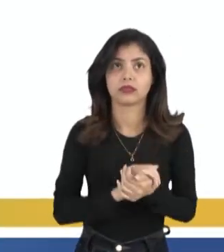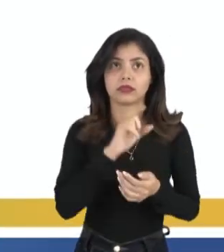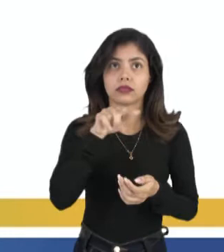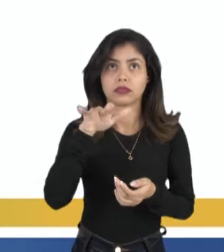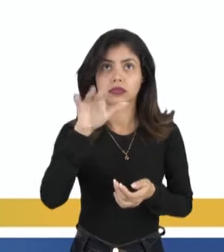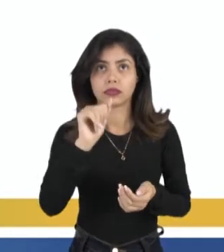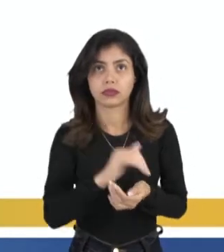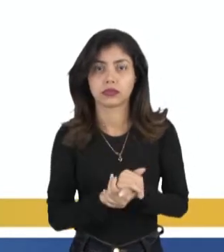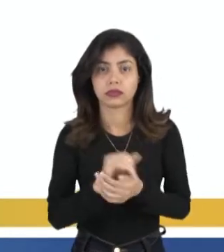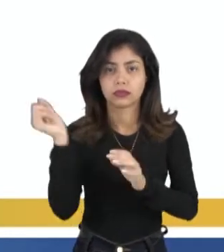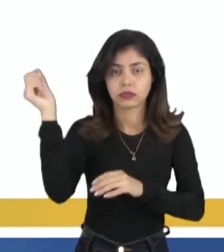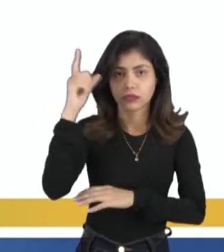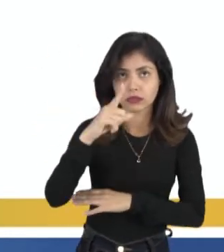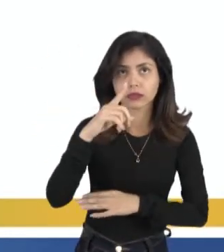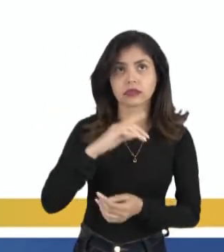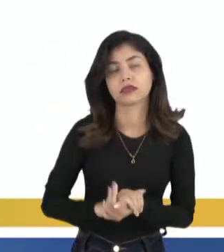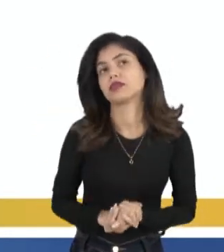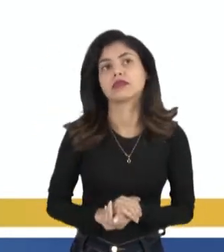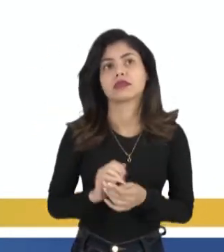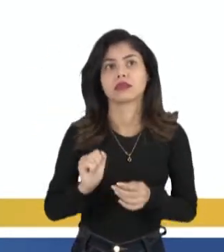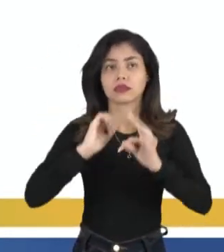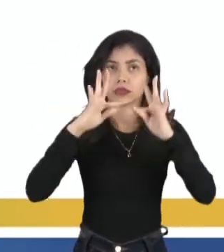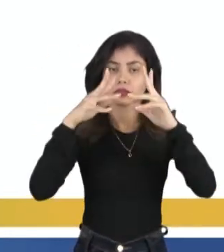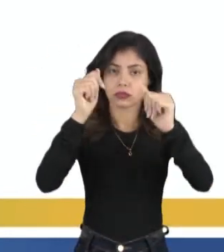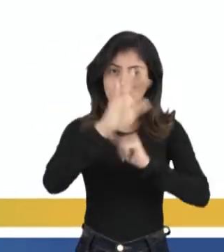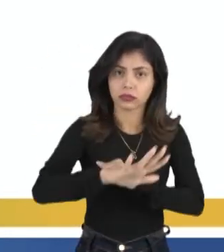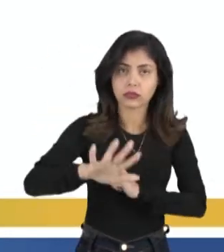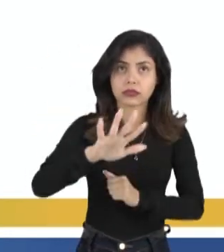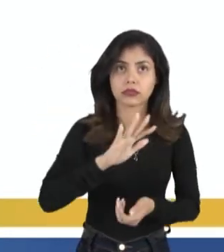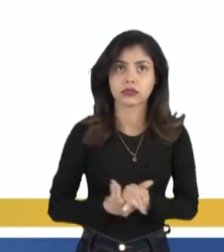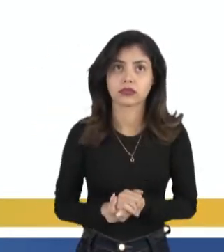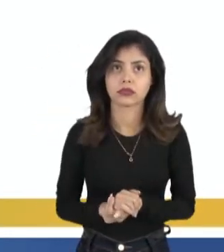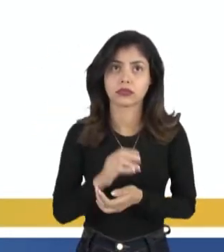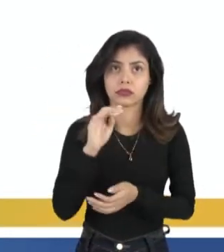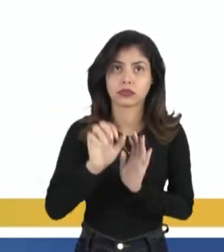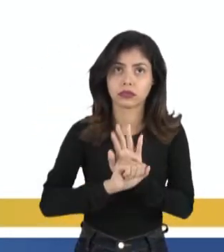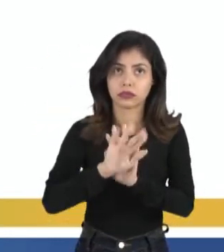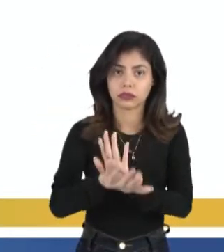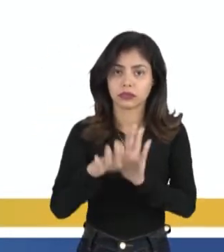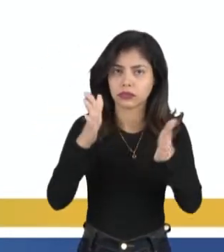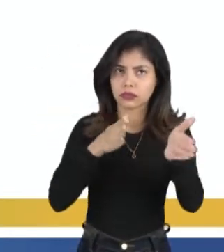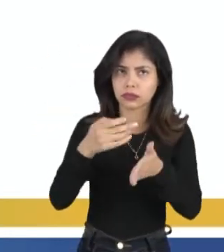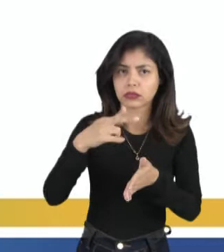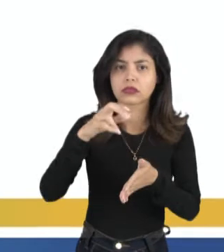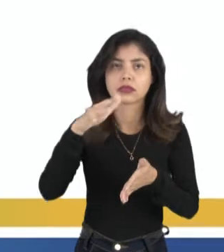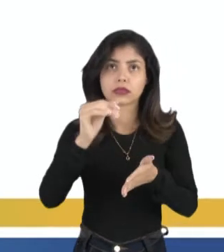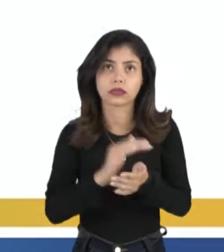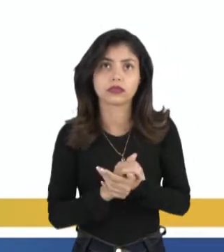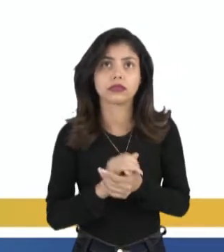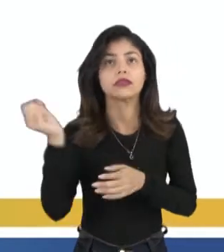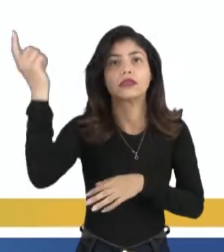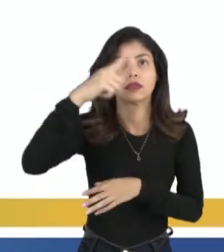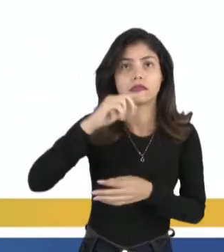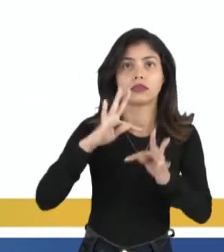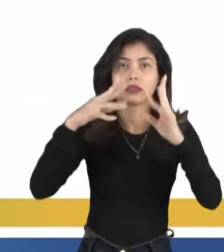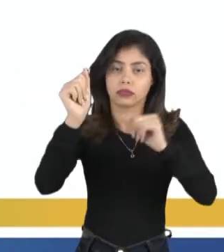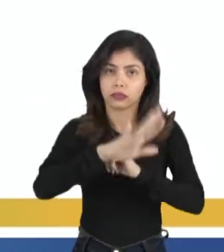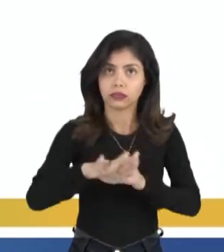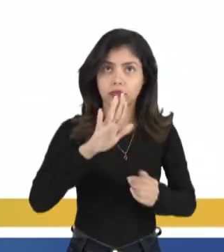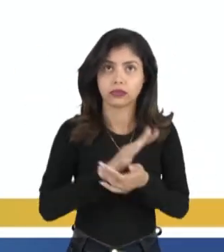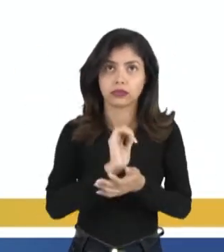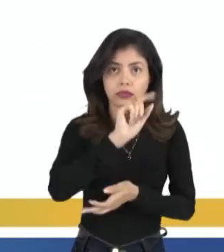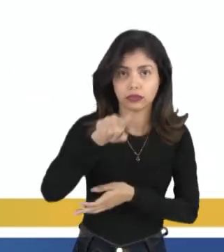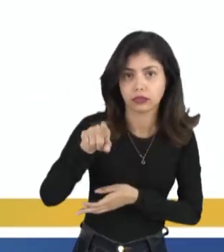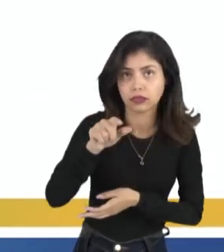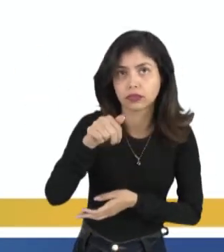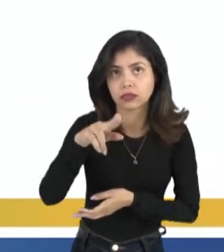os lunares e os solares, né? Nós temos o lunar total, penumbral e o parcial. Solar nós temos também o total,